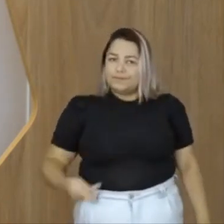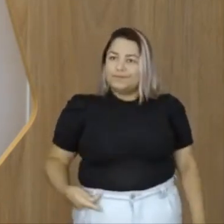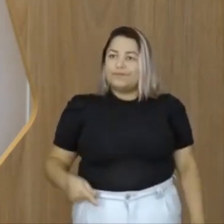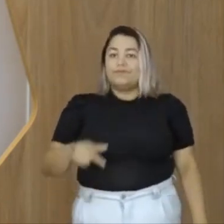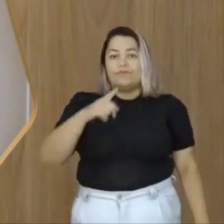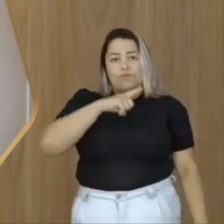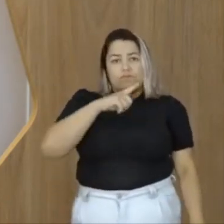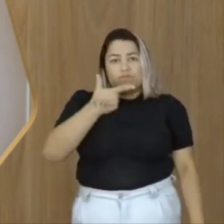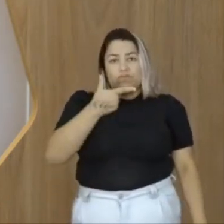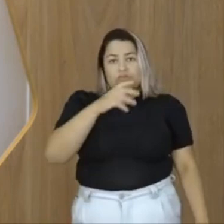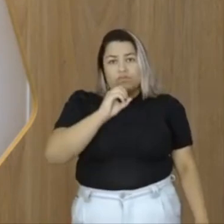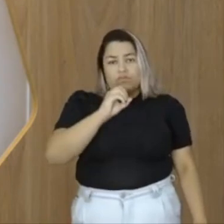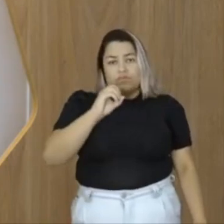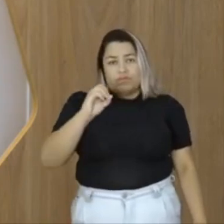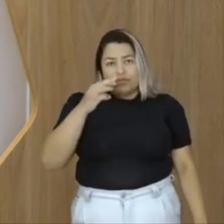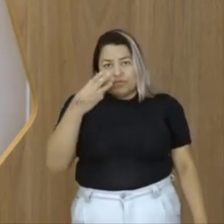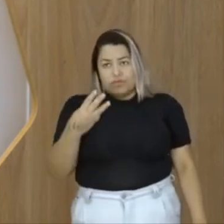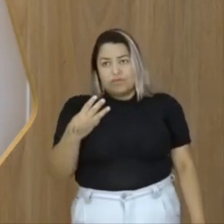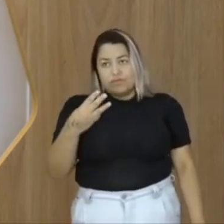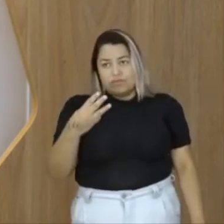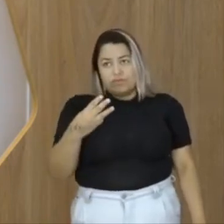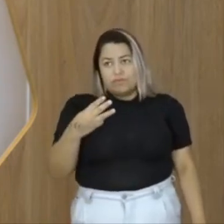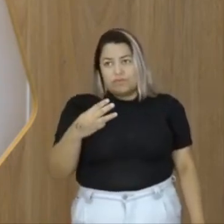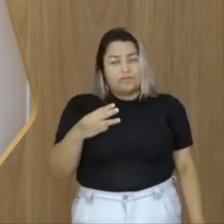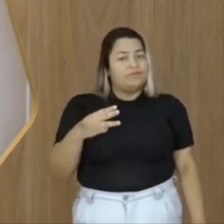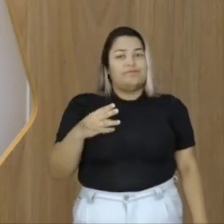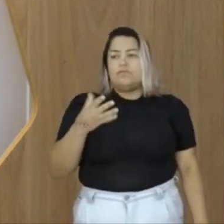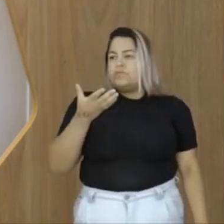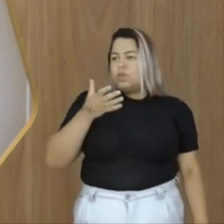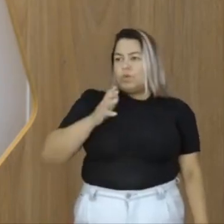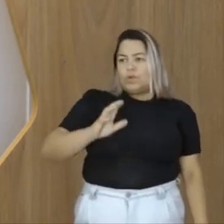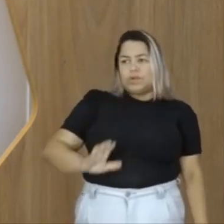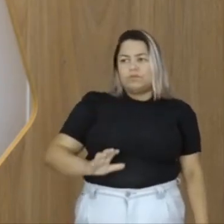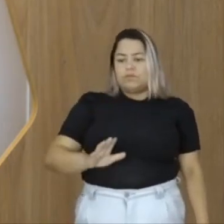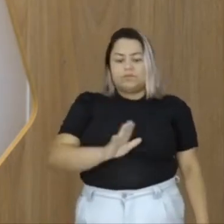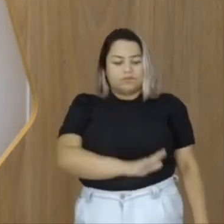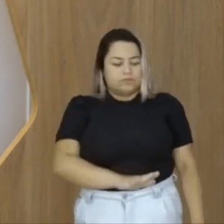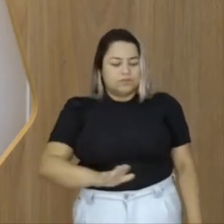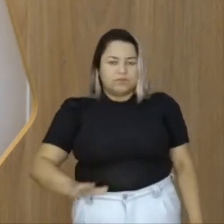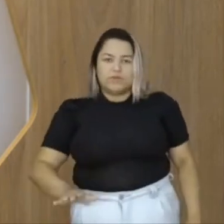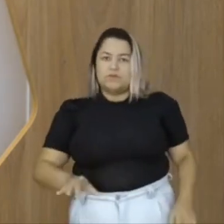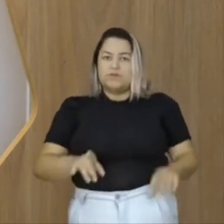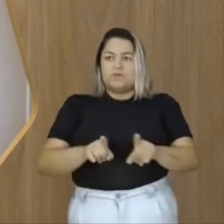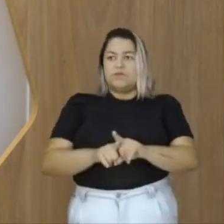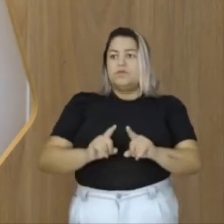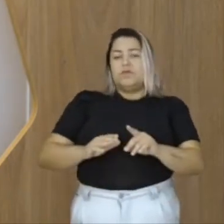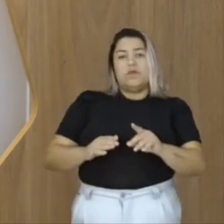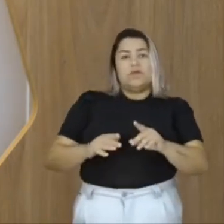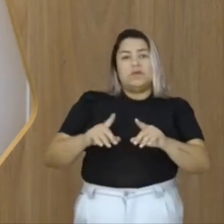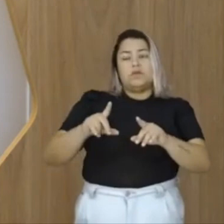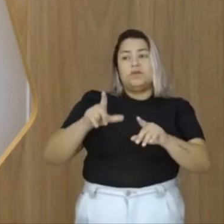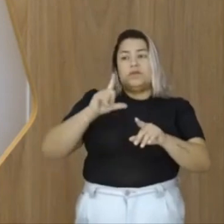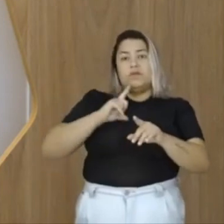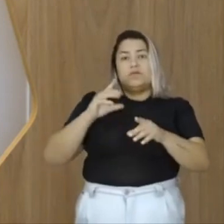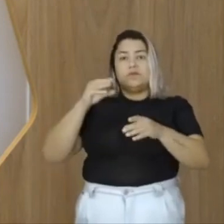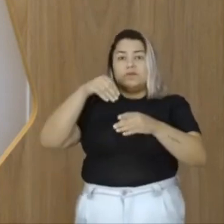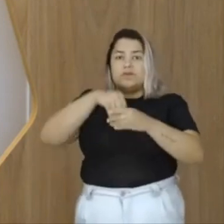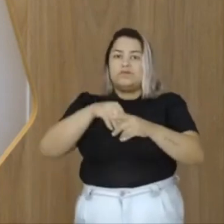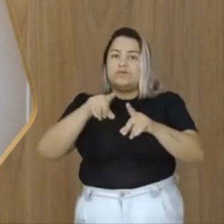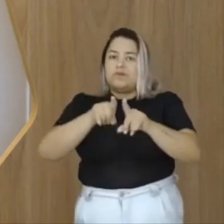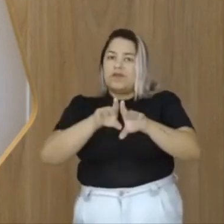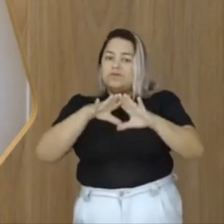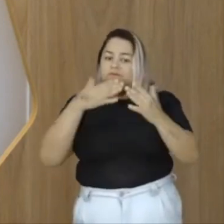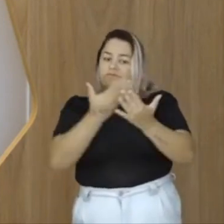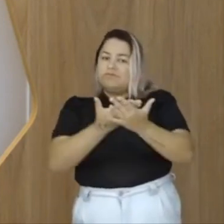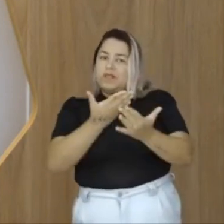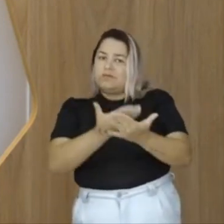quando ele entrou em 2003, foi exatamente assim: olha, não queremos nenhuma criança fora da escola. Então, o programa veio